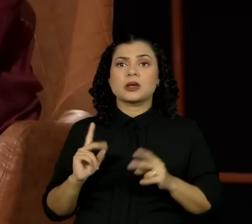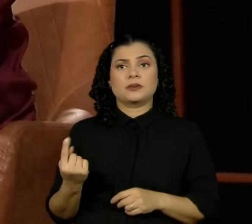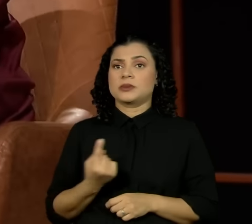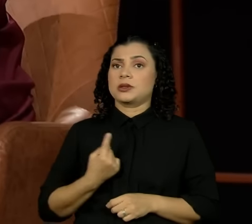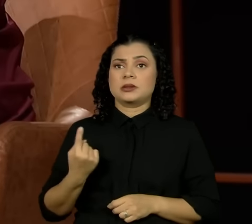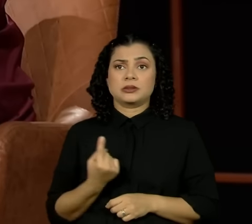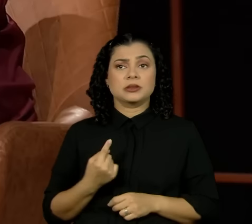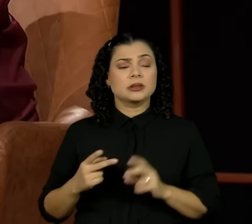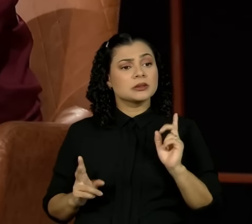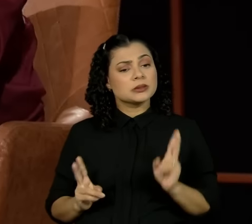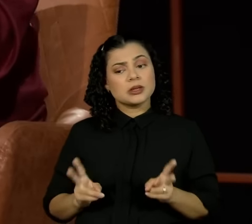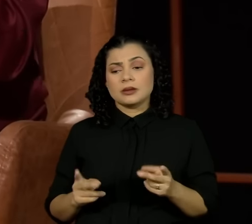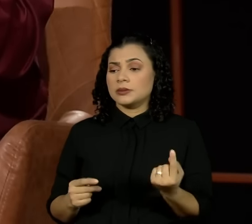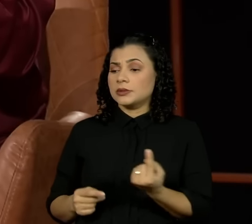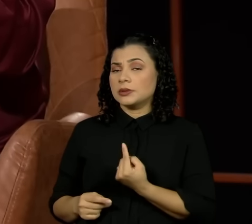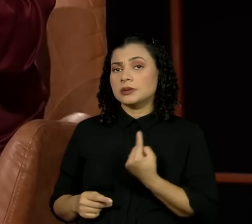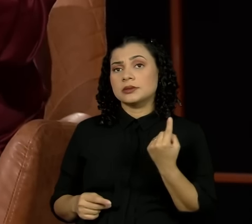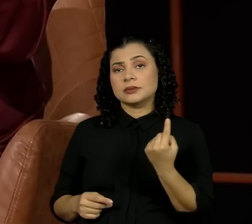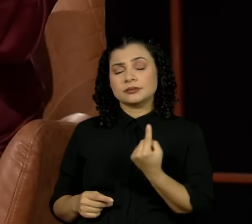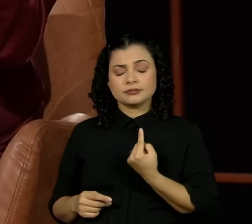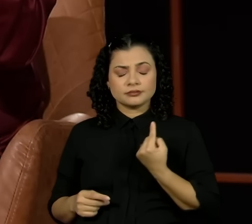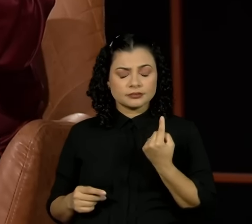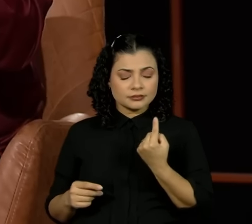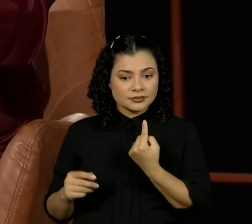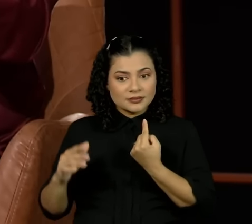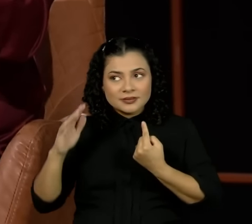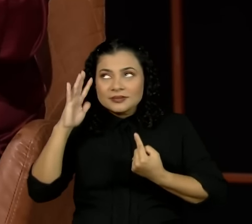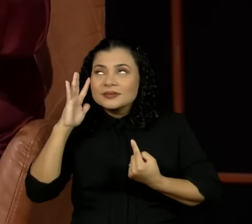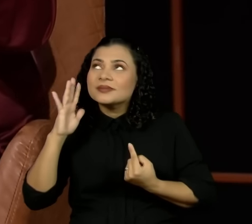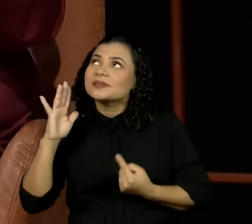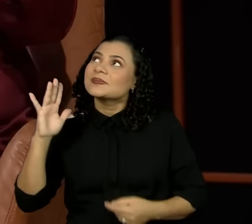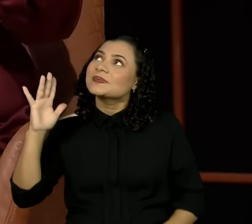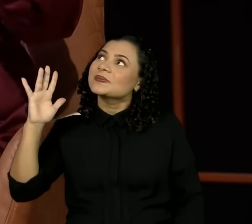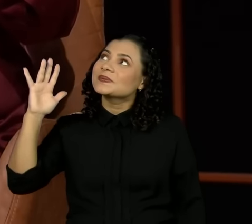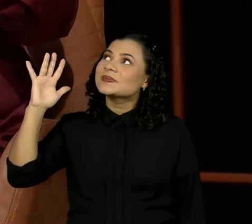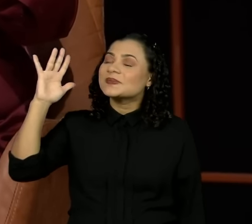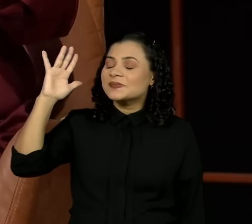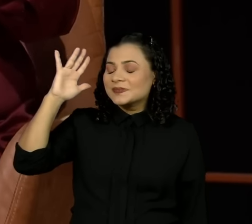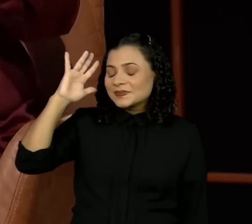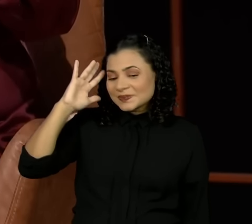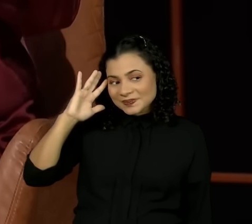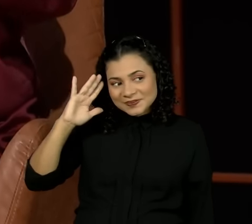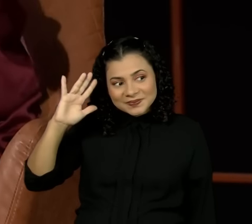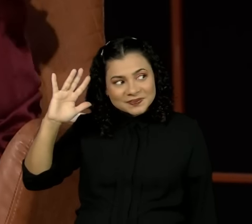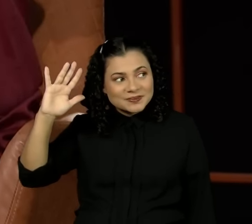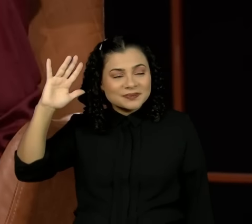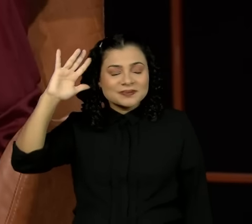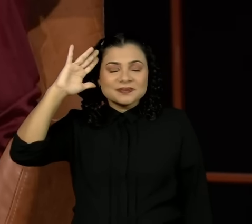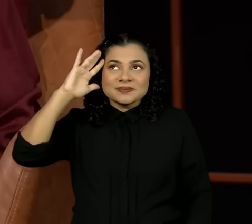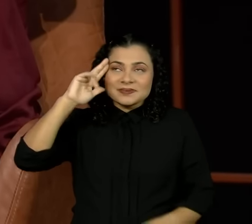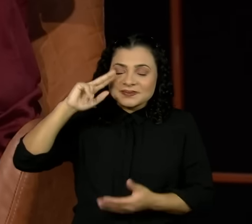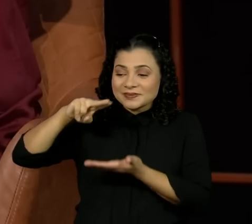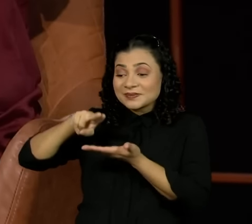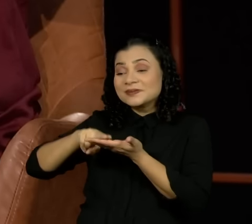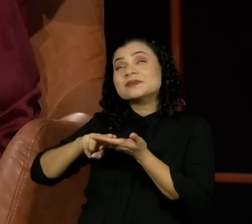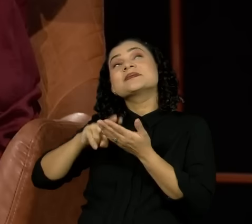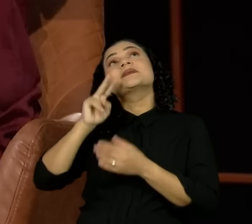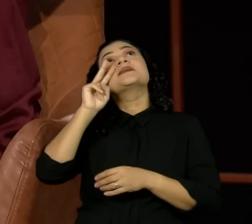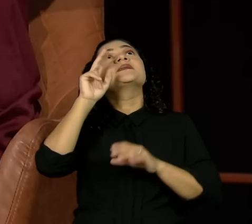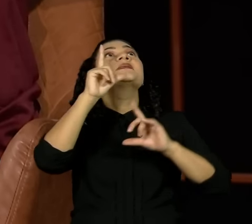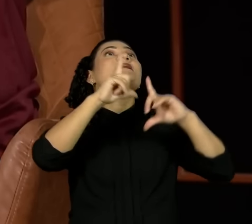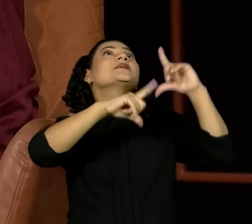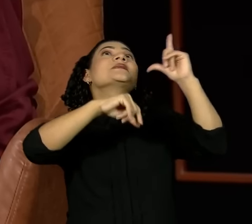como sozinha, ela sonha, ela sonha. Veja, primeiro ela está deitada, e contando, vendo